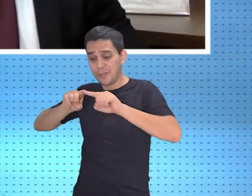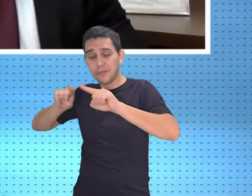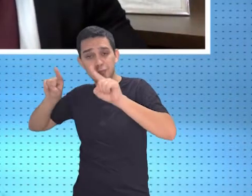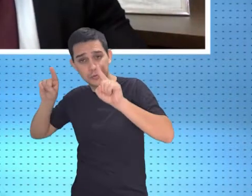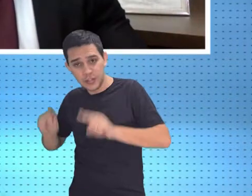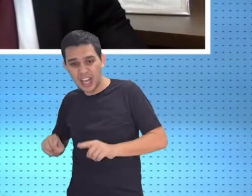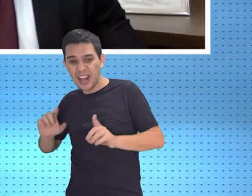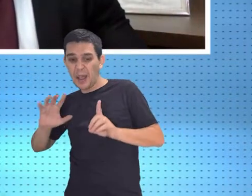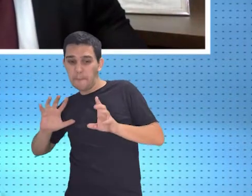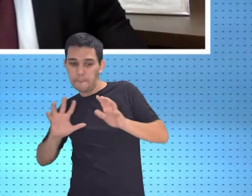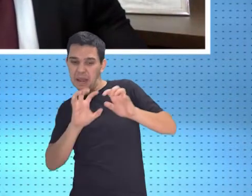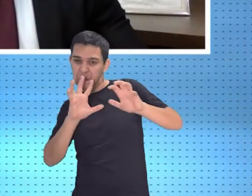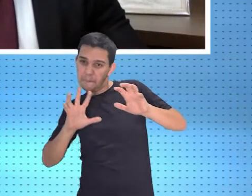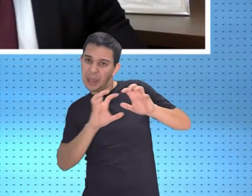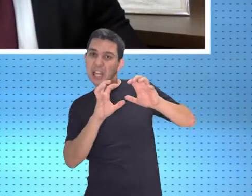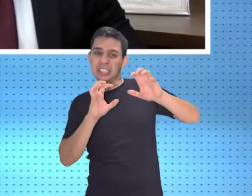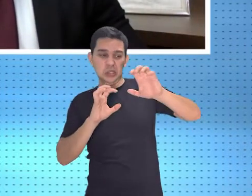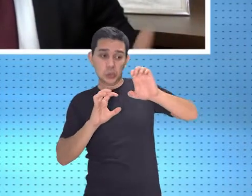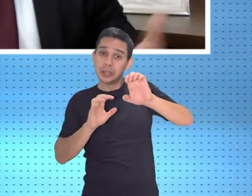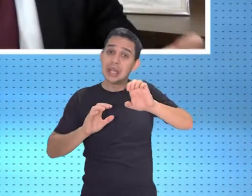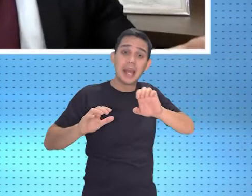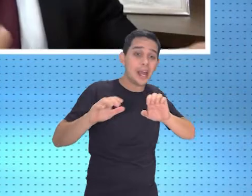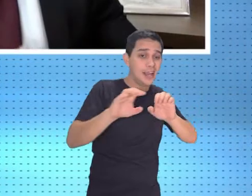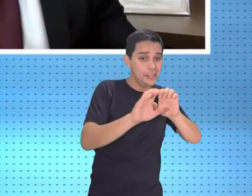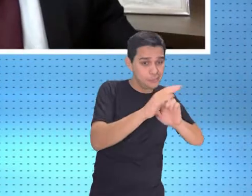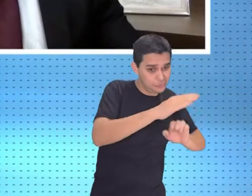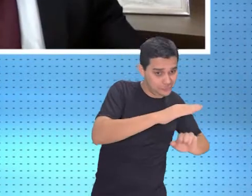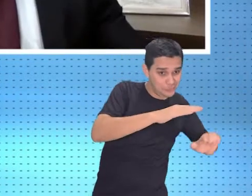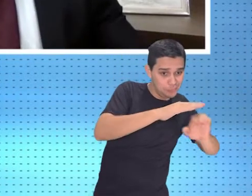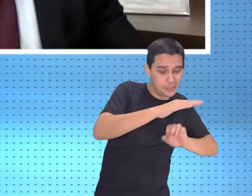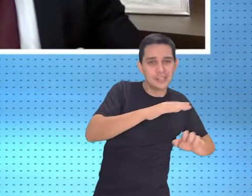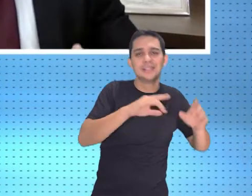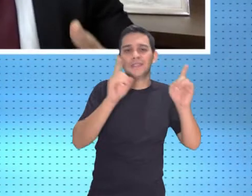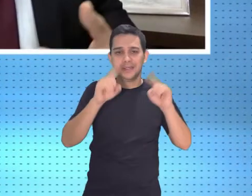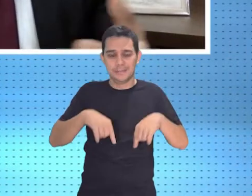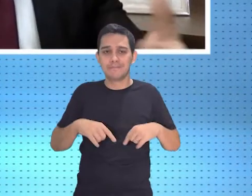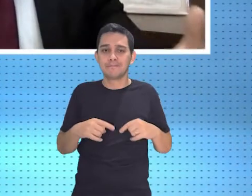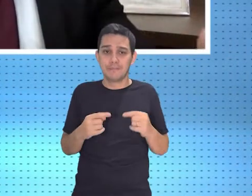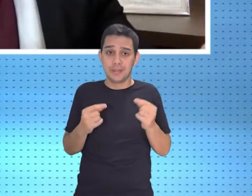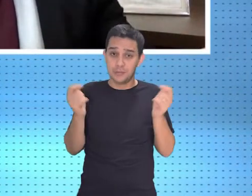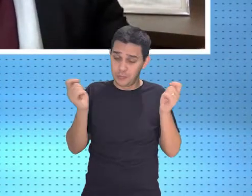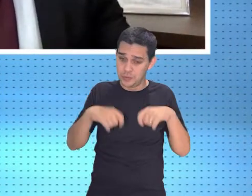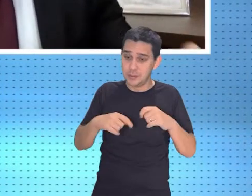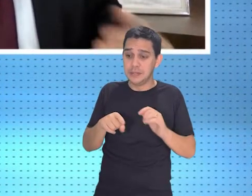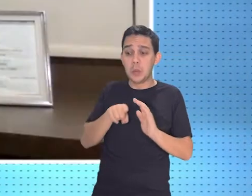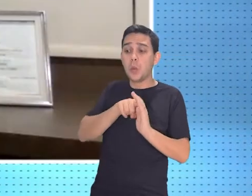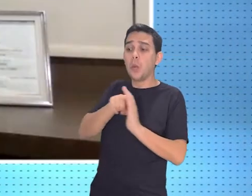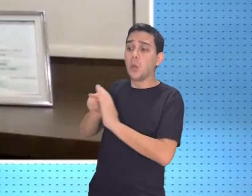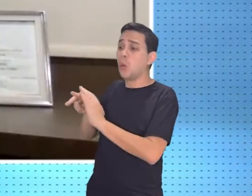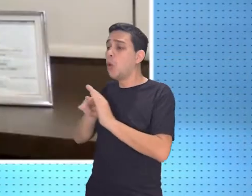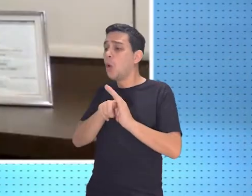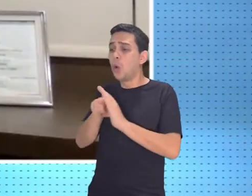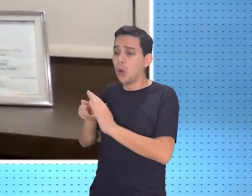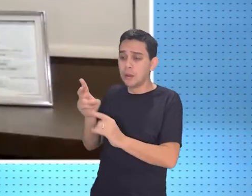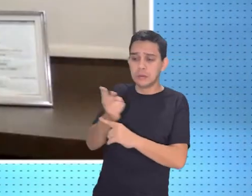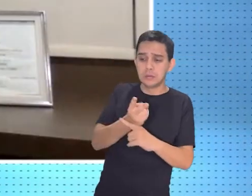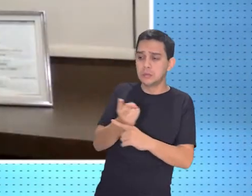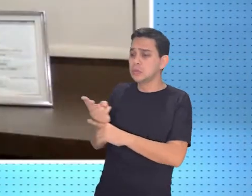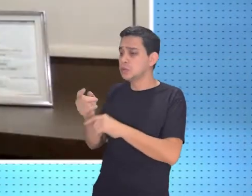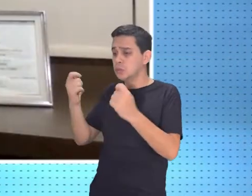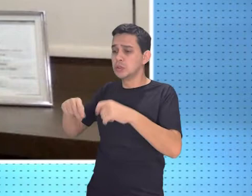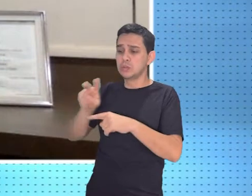caracterizado o dano moral em desfavor do empregador, dada, como eu disse, essa possibilidade de monitoramento. Mas eu